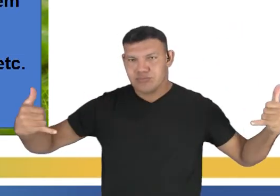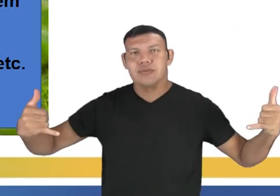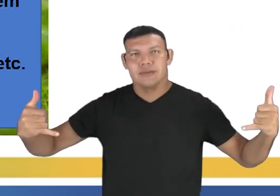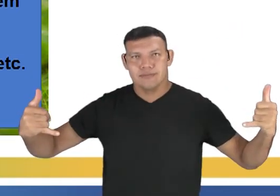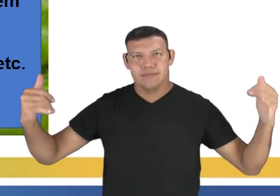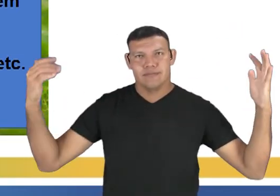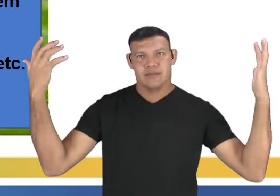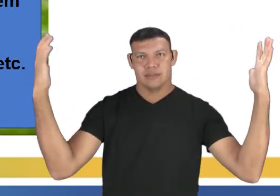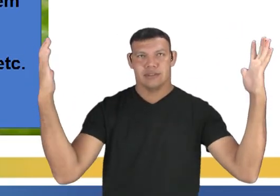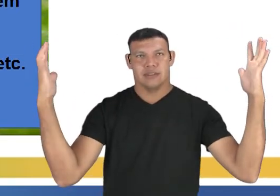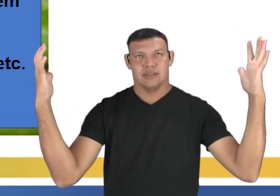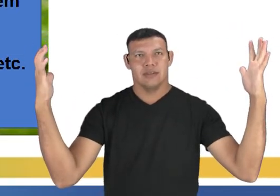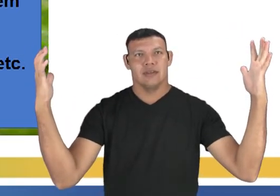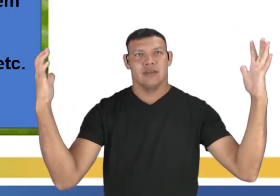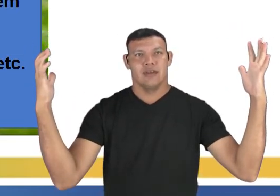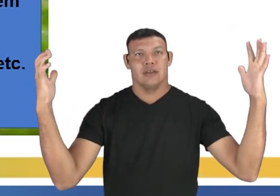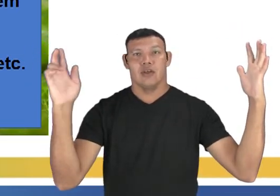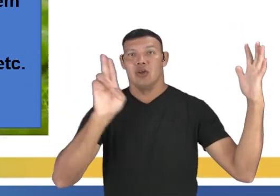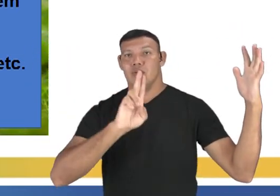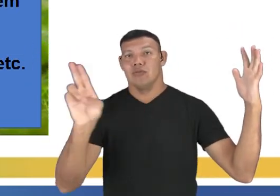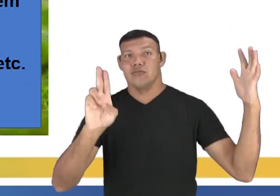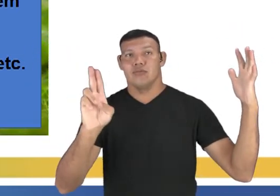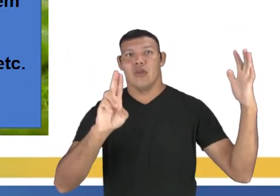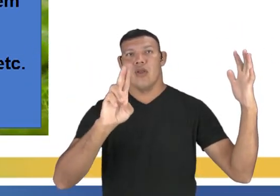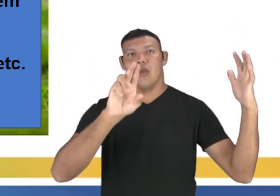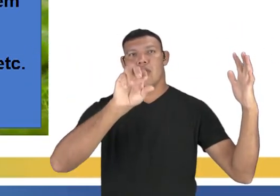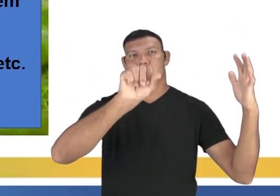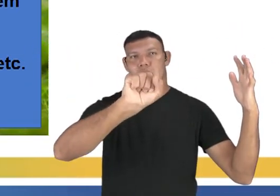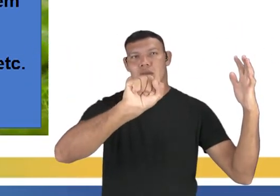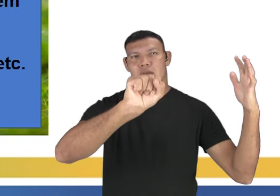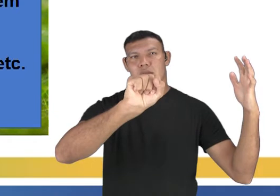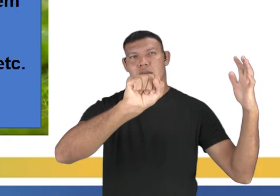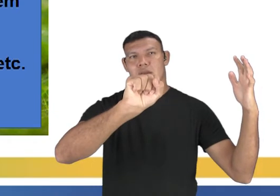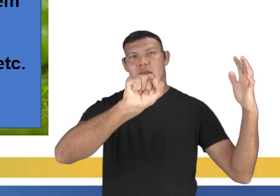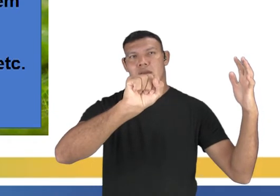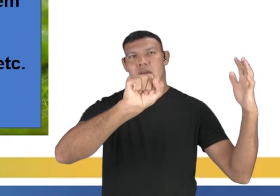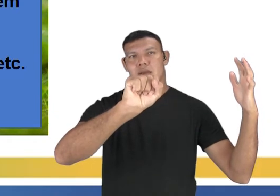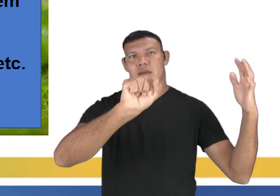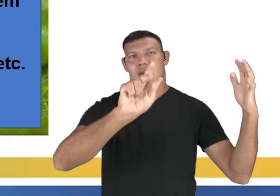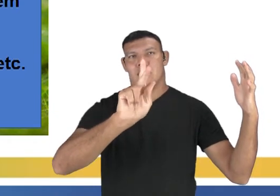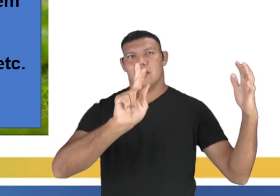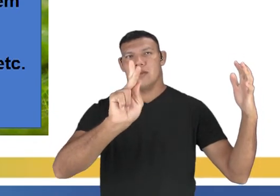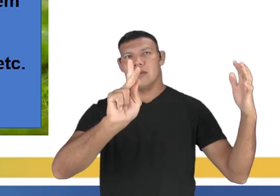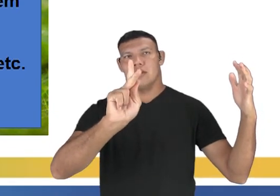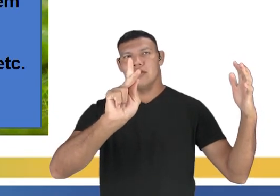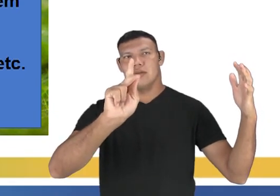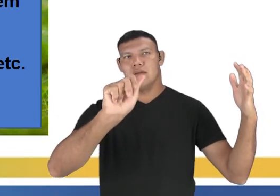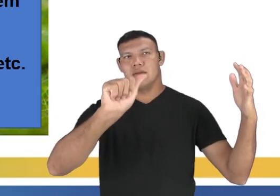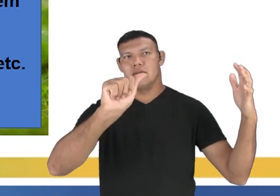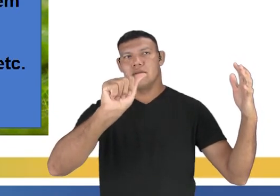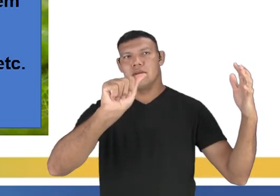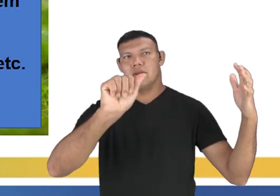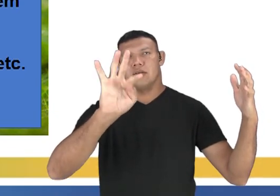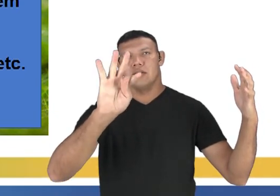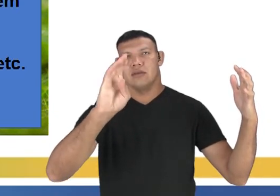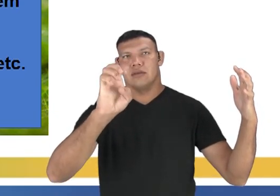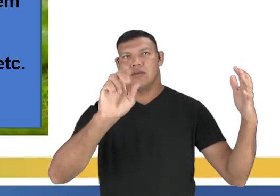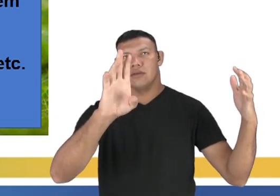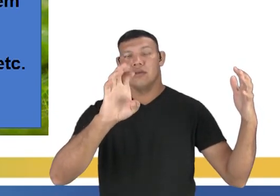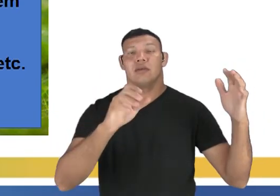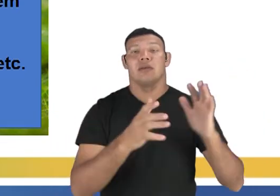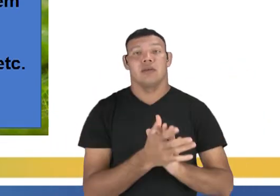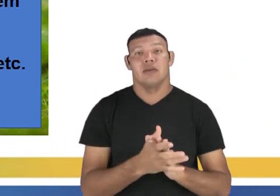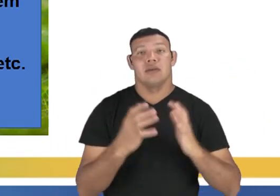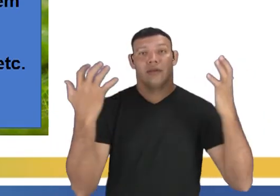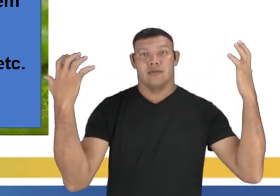esporte chama-se slackline, galerinha. Vamos ver o que são esportes de aventura. Você tem que saber que eles são divididos em duas